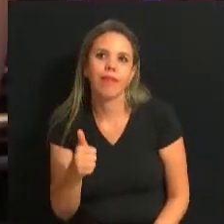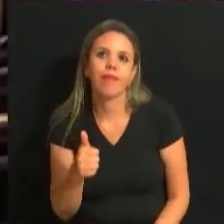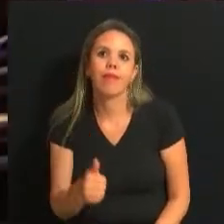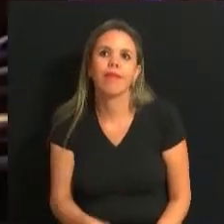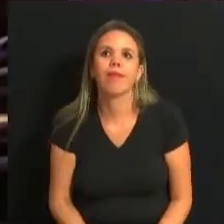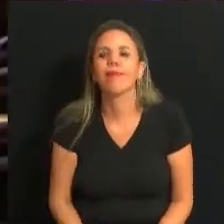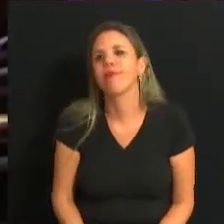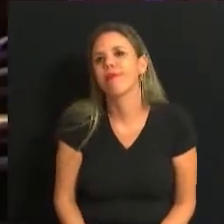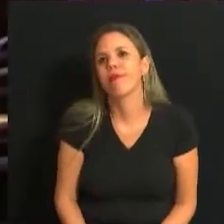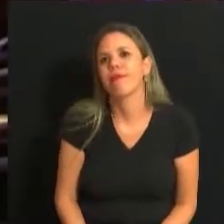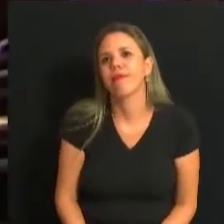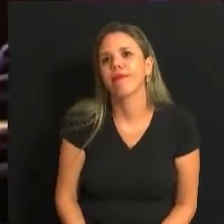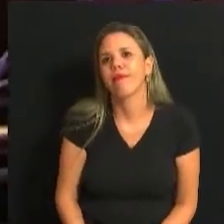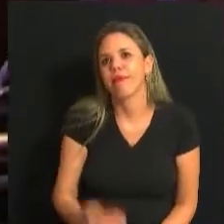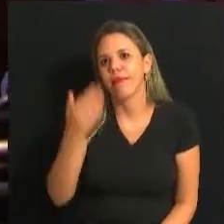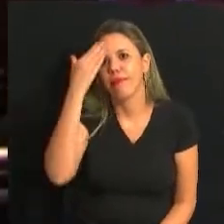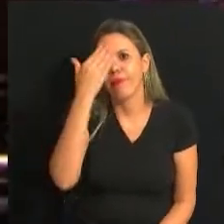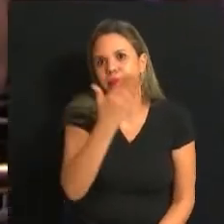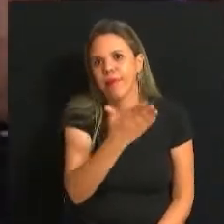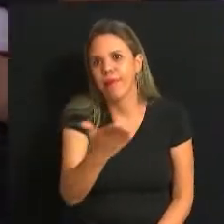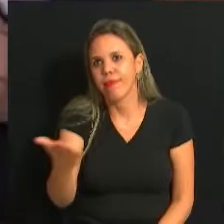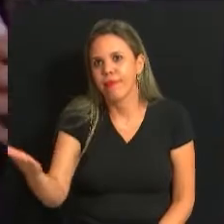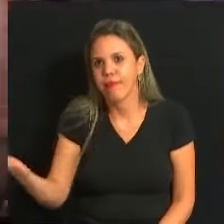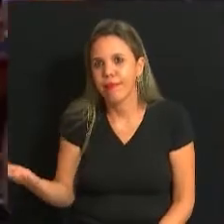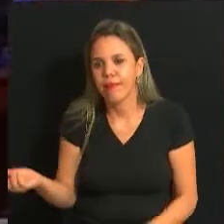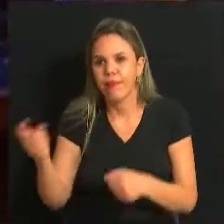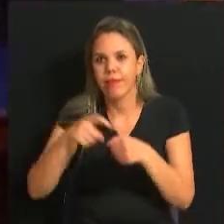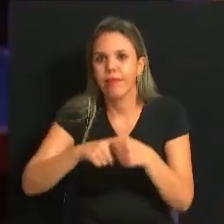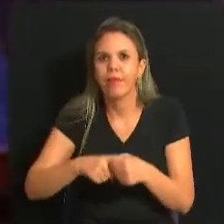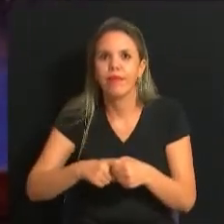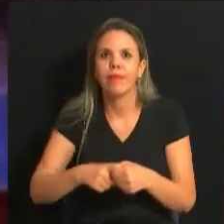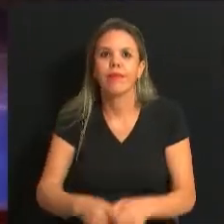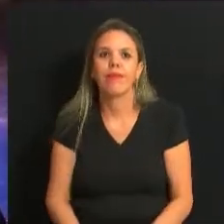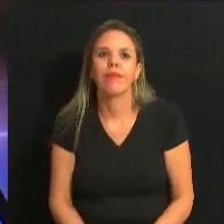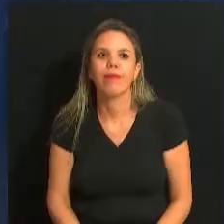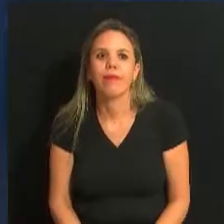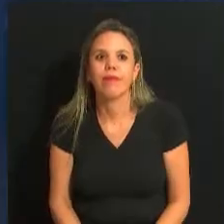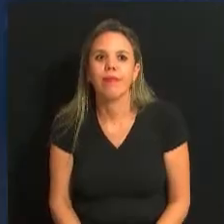obrigado. Obrigada a vocês. É isso aí, eu volto com você, Gabriel.